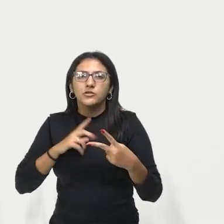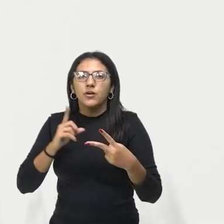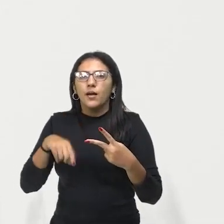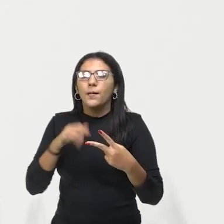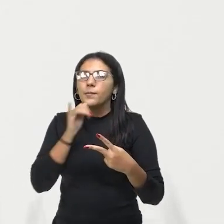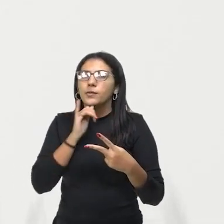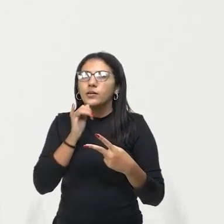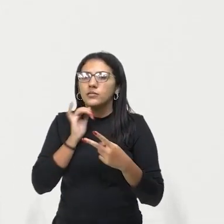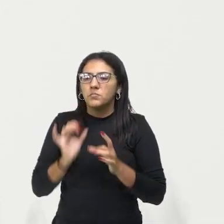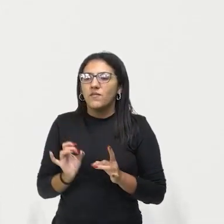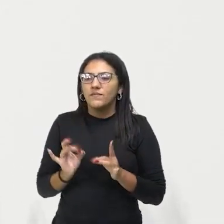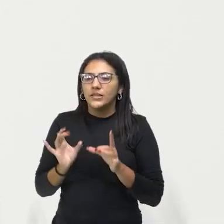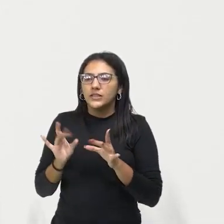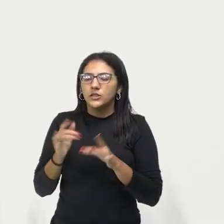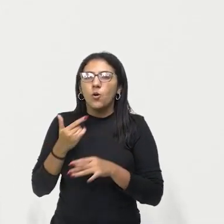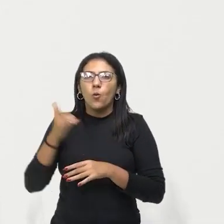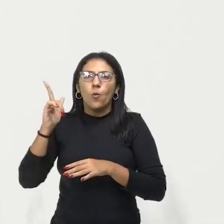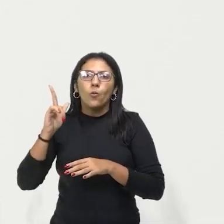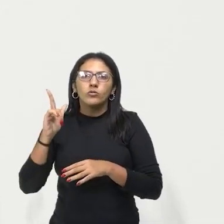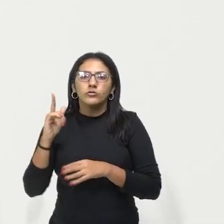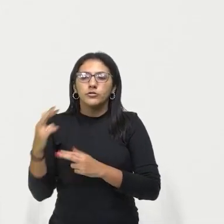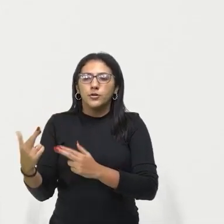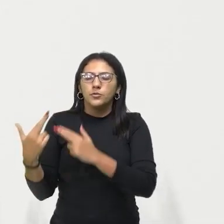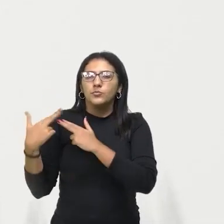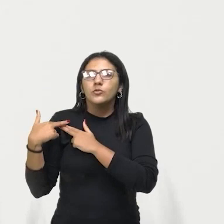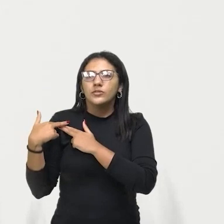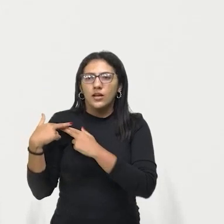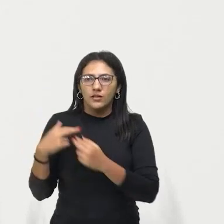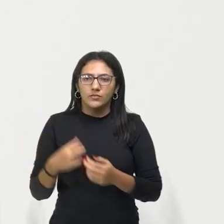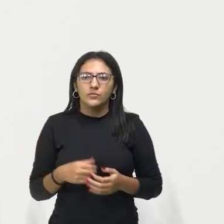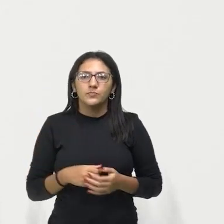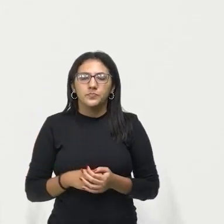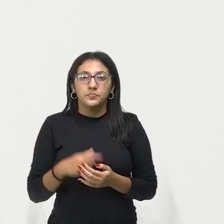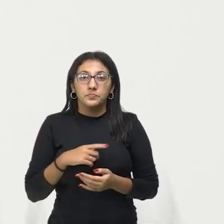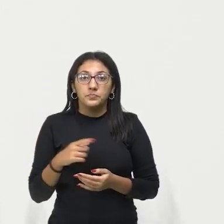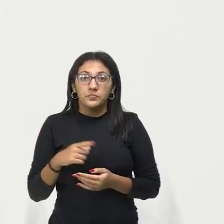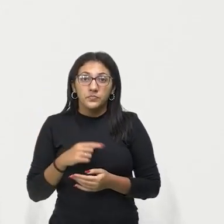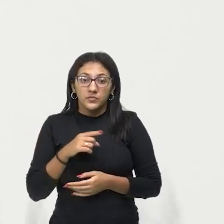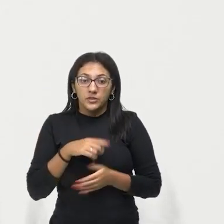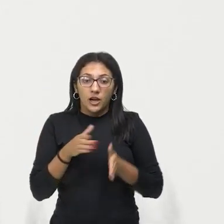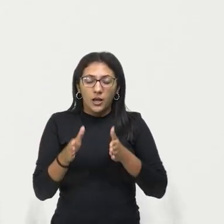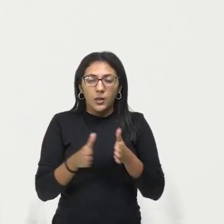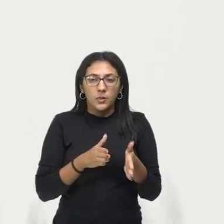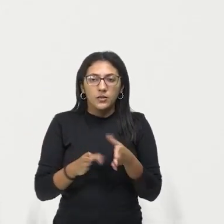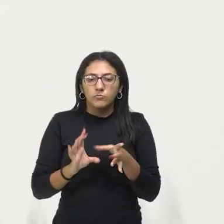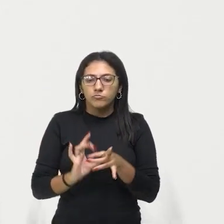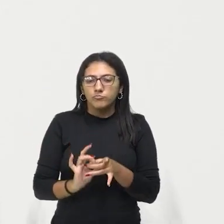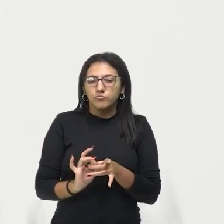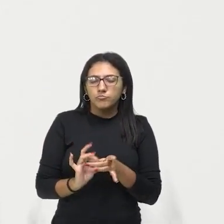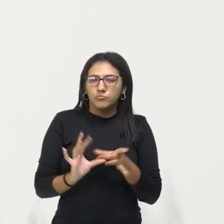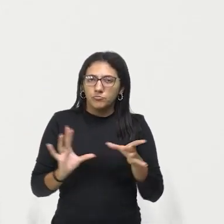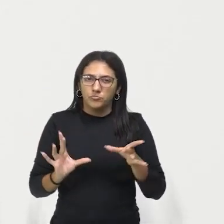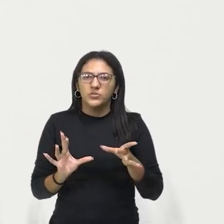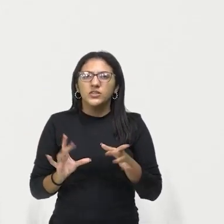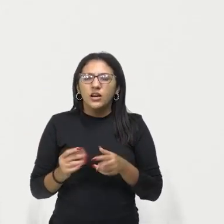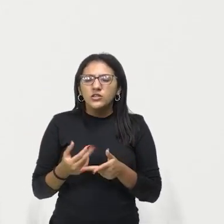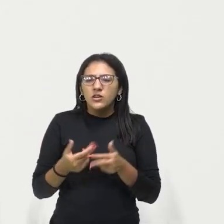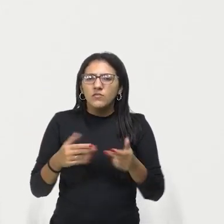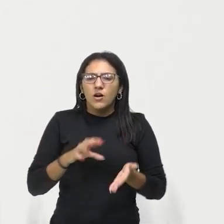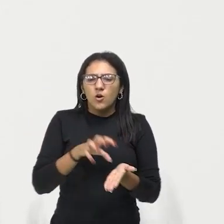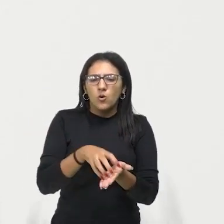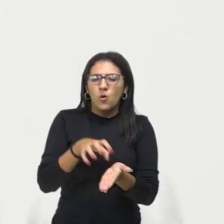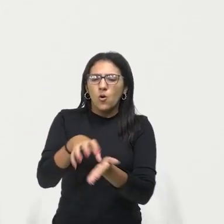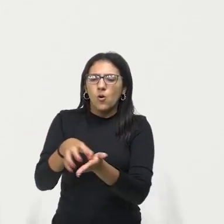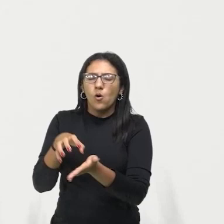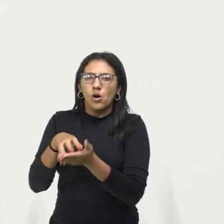ela é vendida para o capital privado. A economia se abre ao capital estrangeiro, na